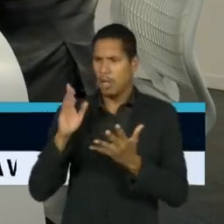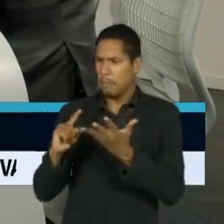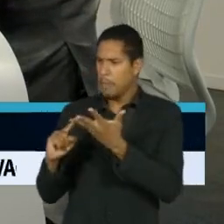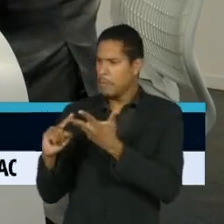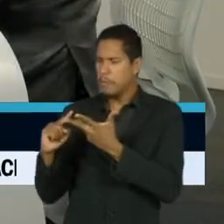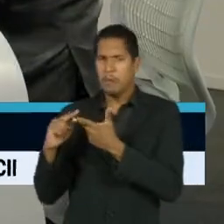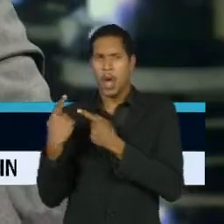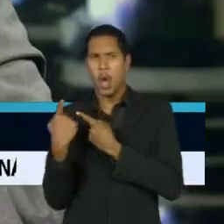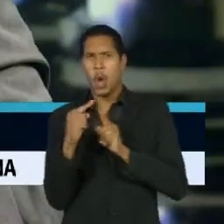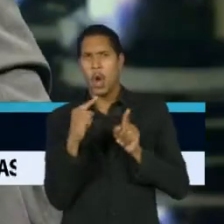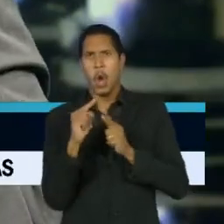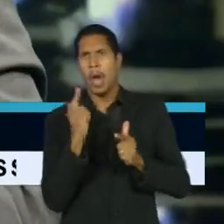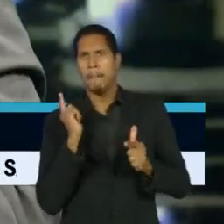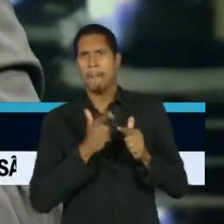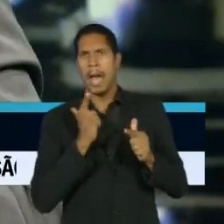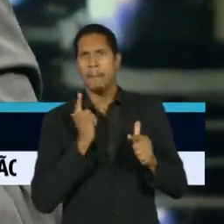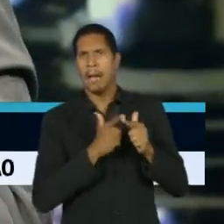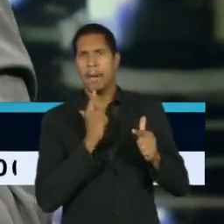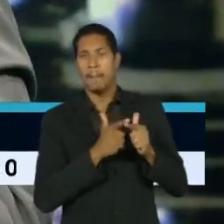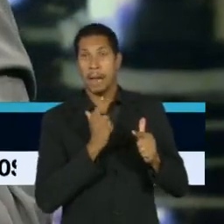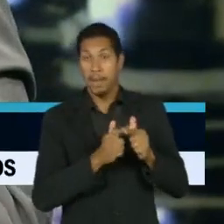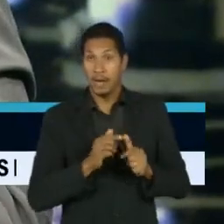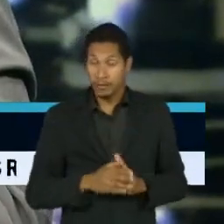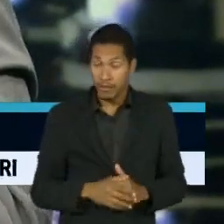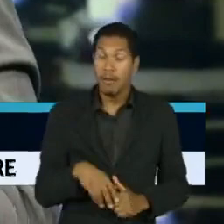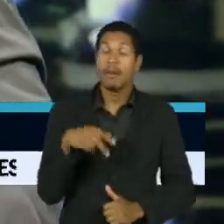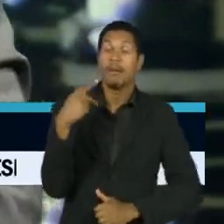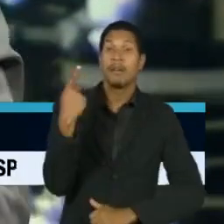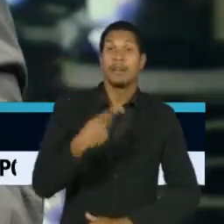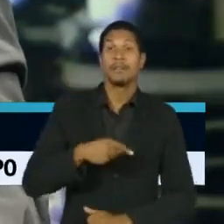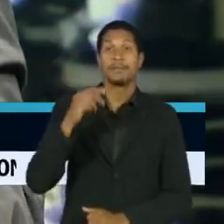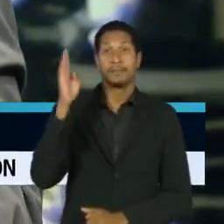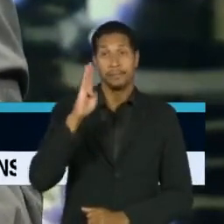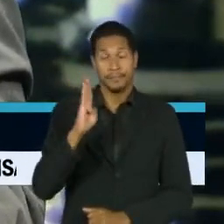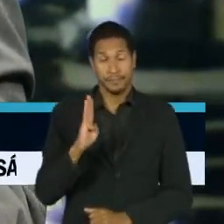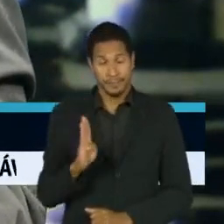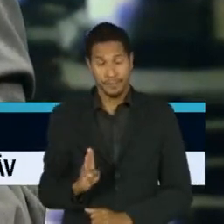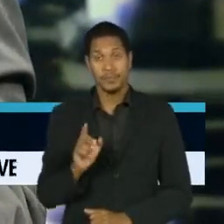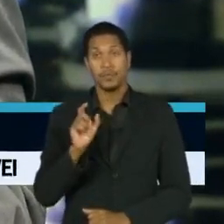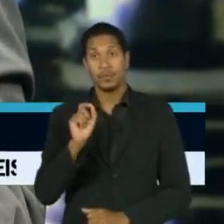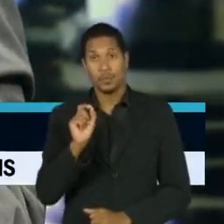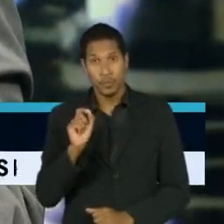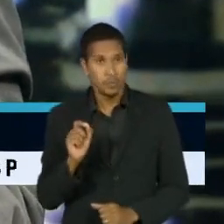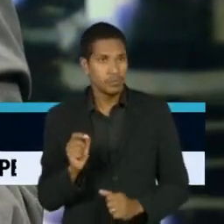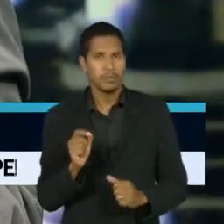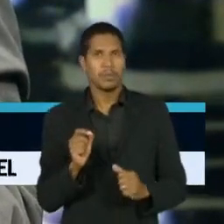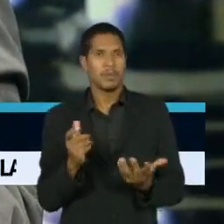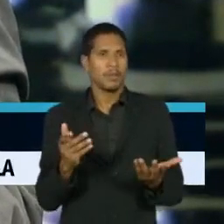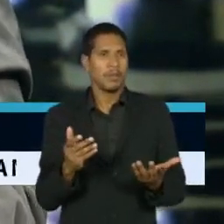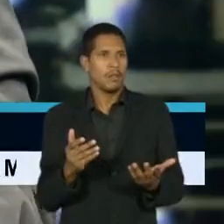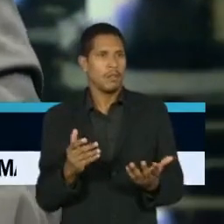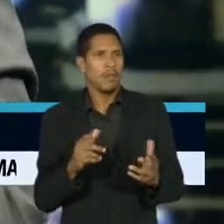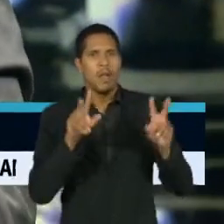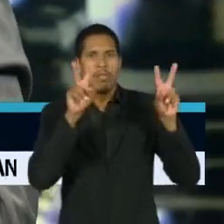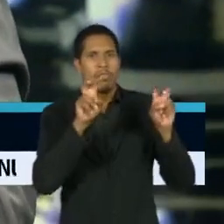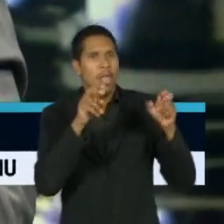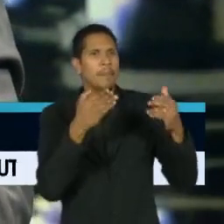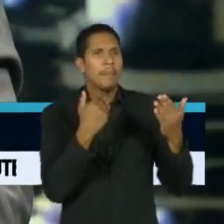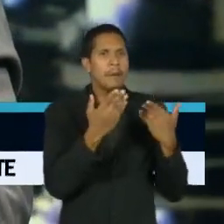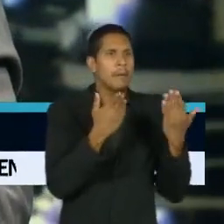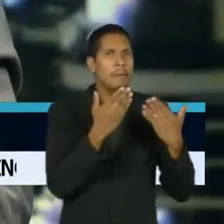bolsonaro criou o fenômeno não só ele mas aqui no Brasil o fenômeno que o seguinte ele atrapalha todo debate sobre academia